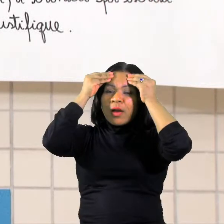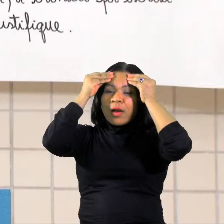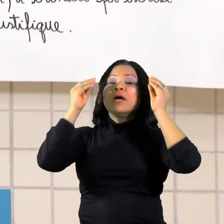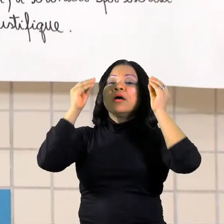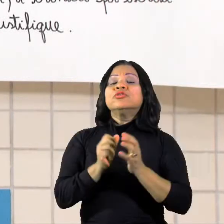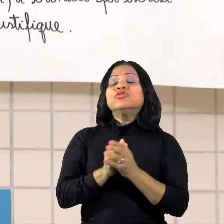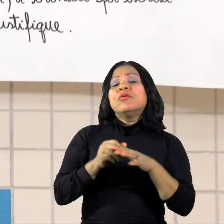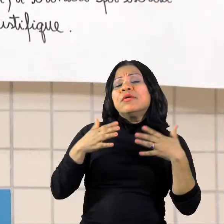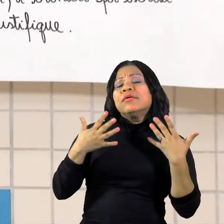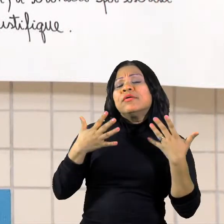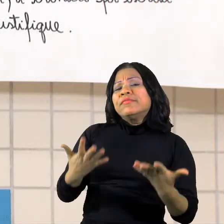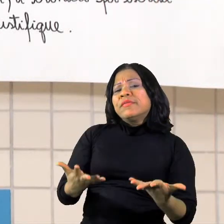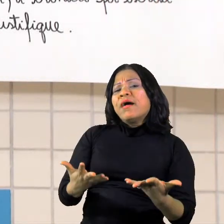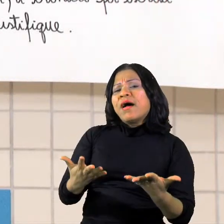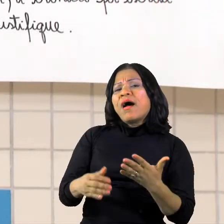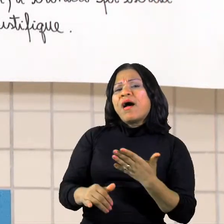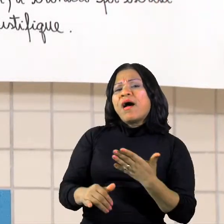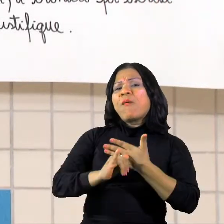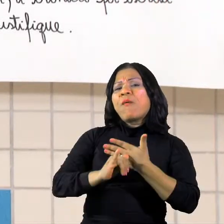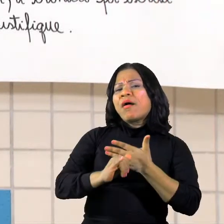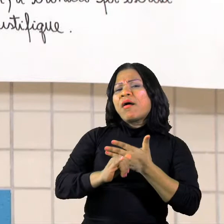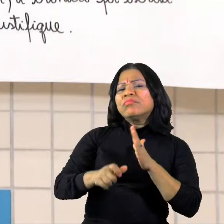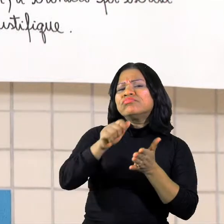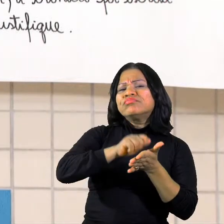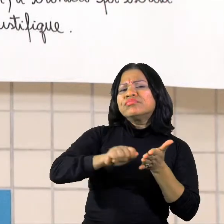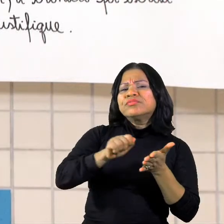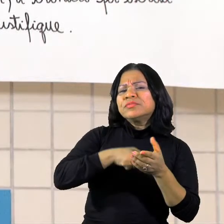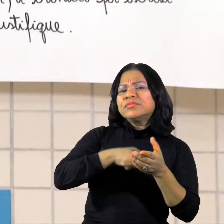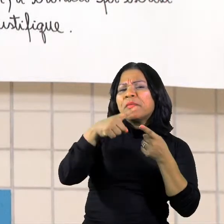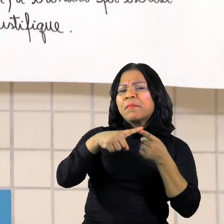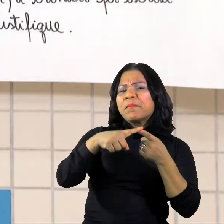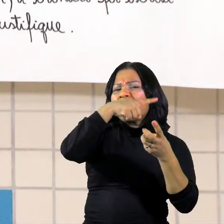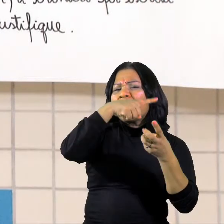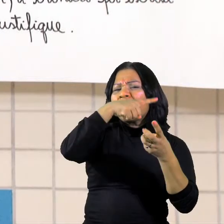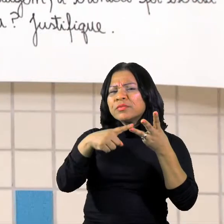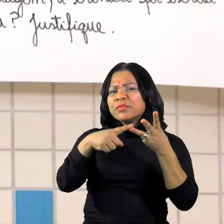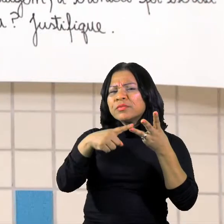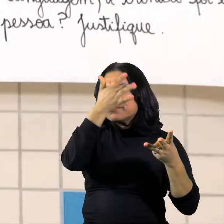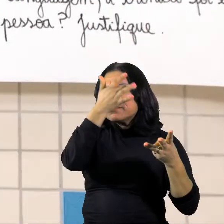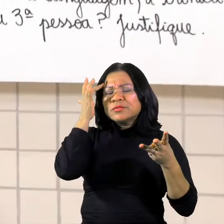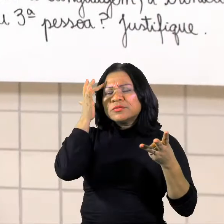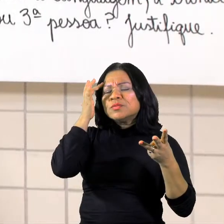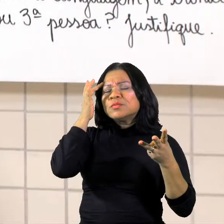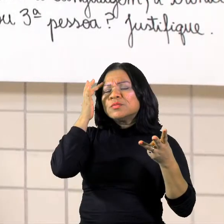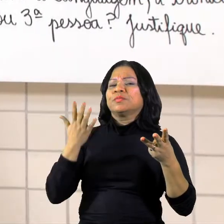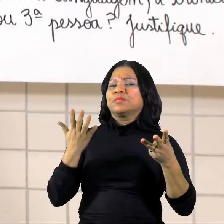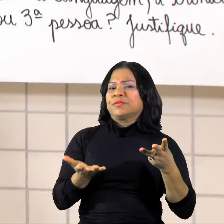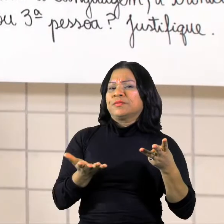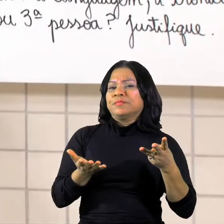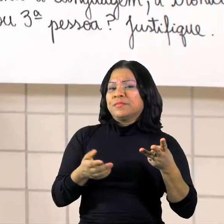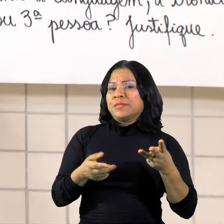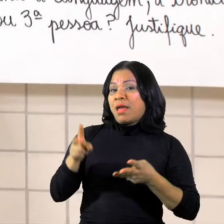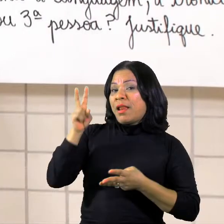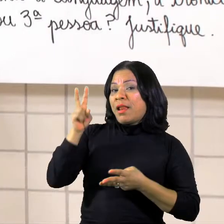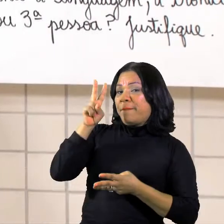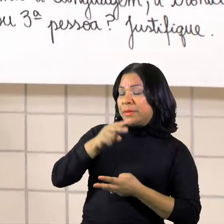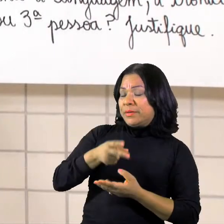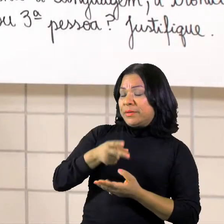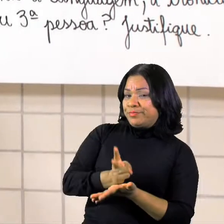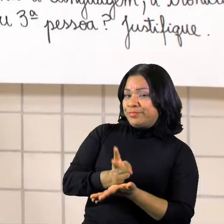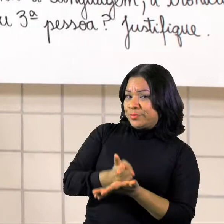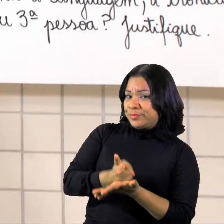escrita em primeira ou terceira pessoa. Justifique. Lembrando que sempre que você for justificar, tem